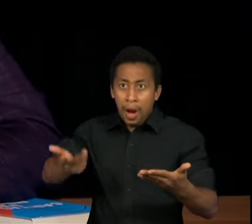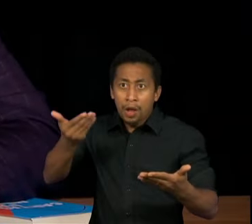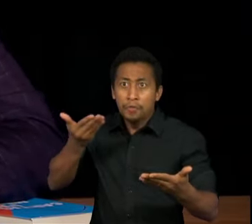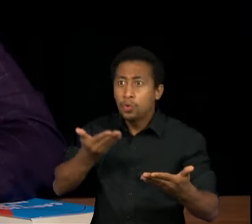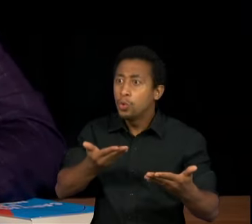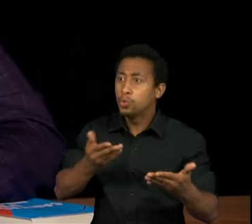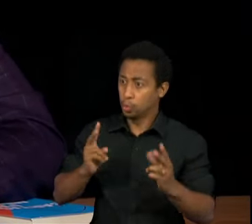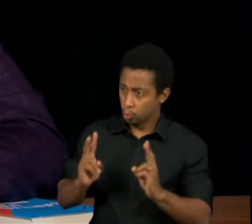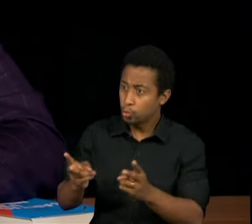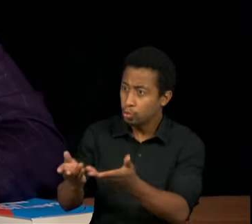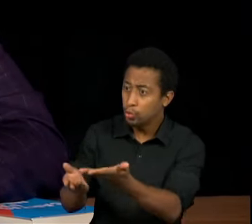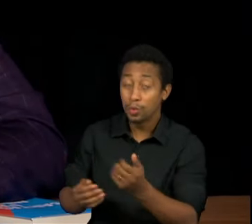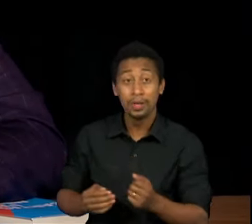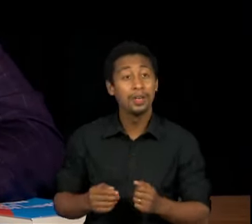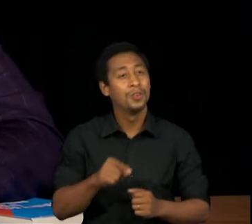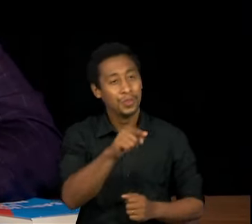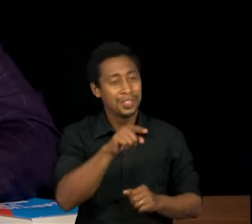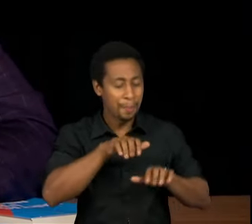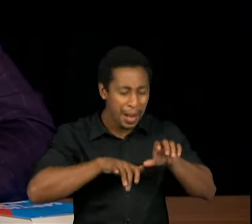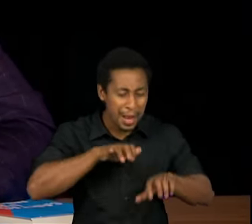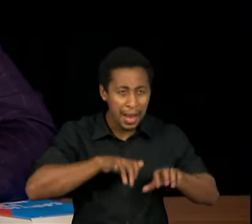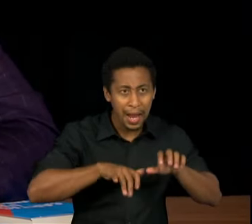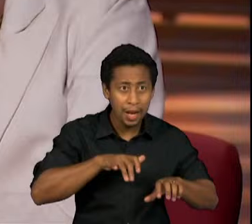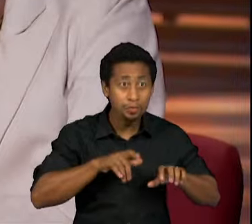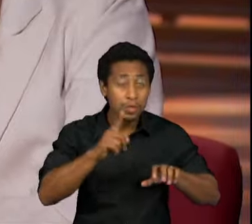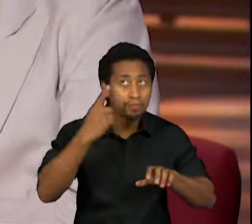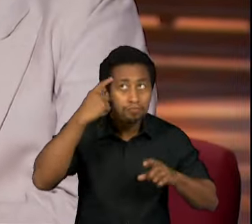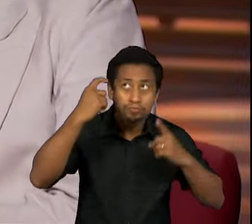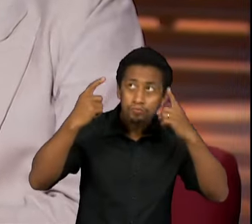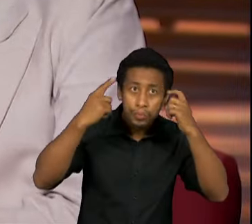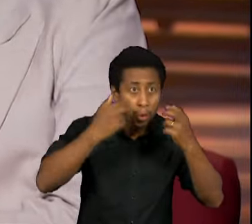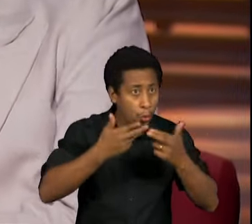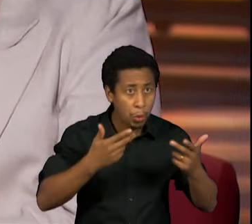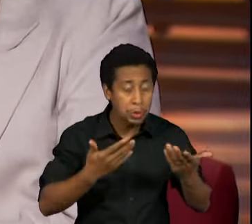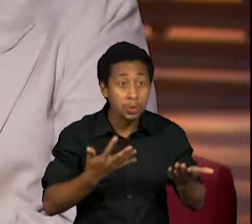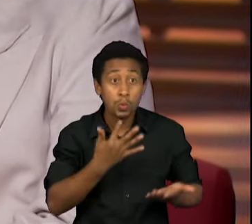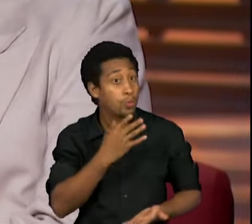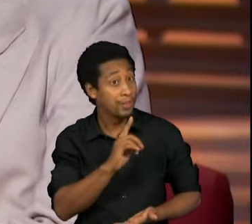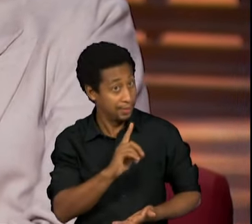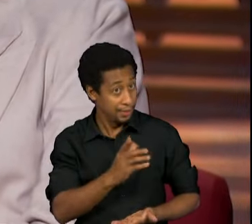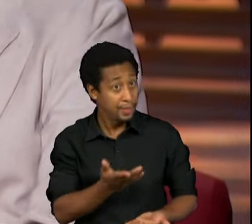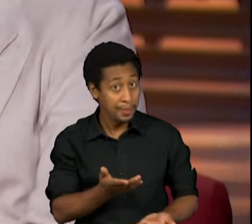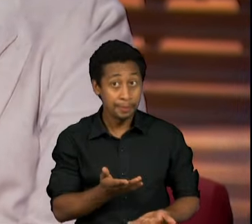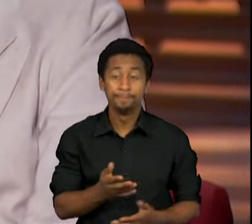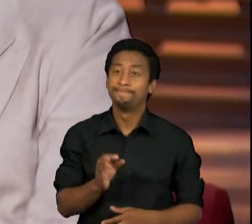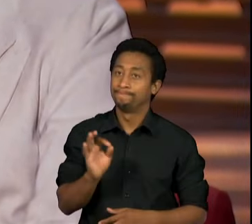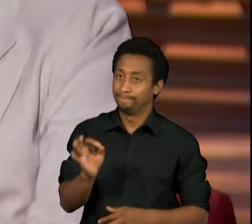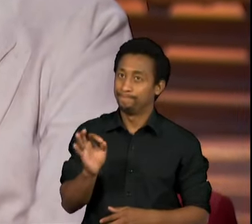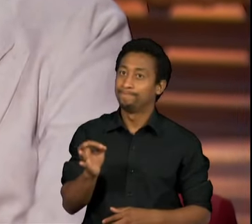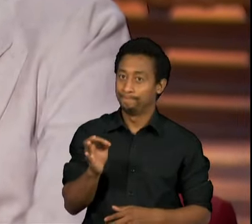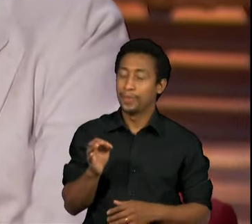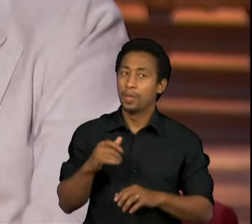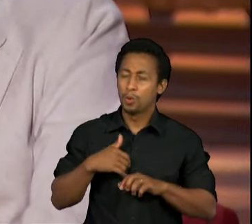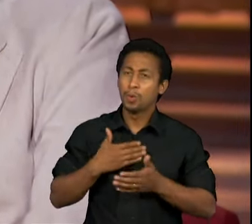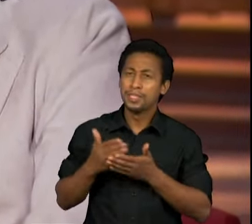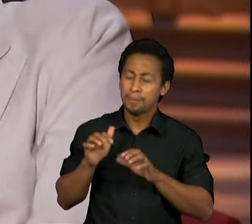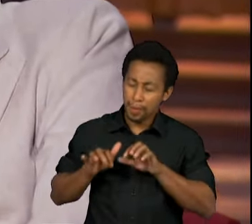você achou coisas ali que você não esperava também muitas outras coisas que eu achei que eu tinha elaborado eu elaborei